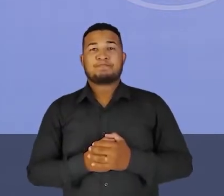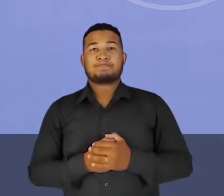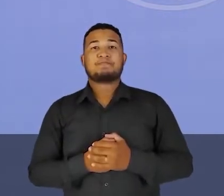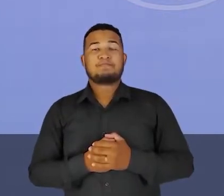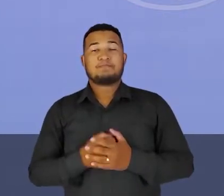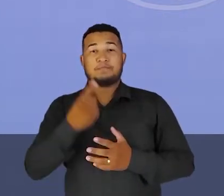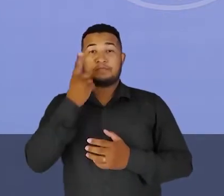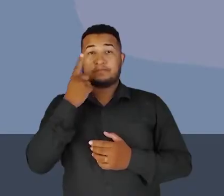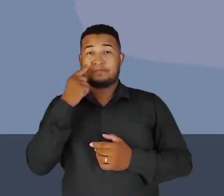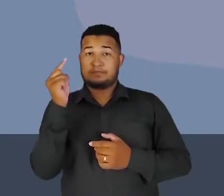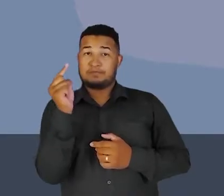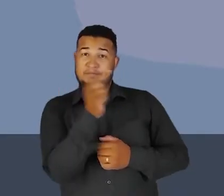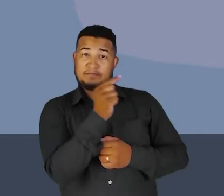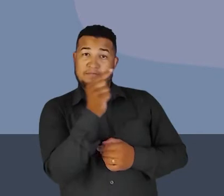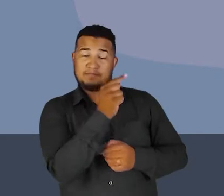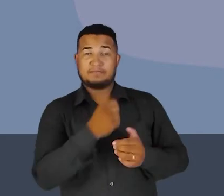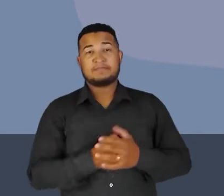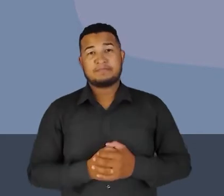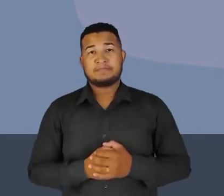para o slide.